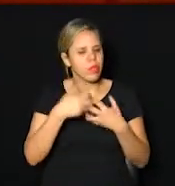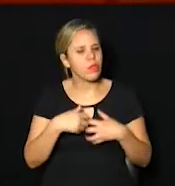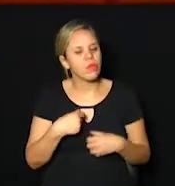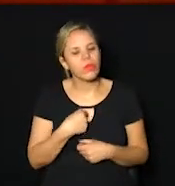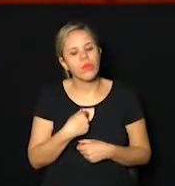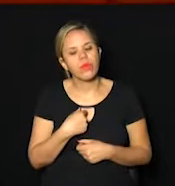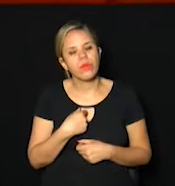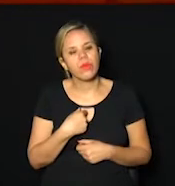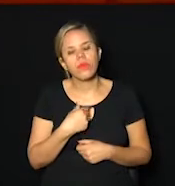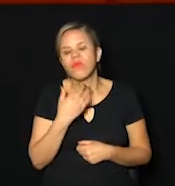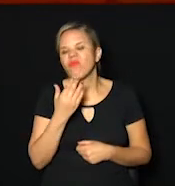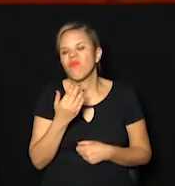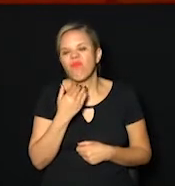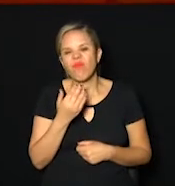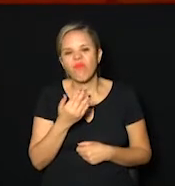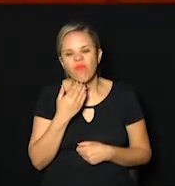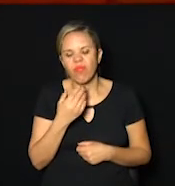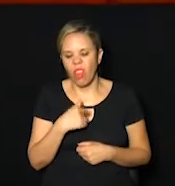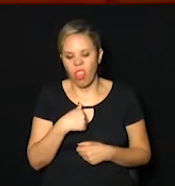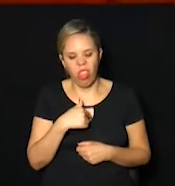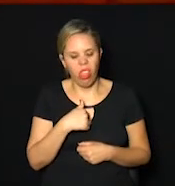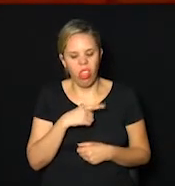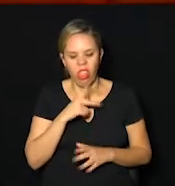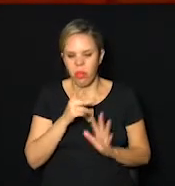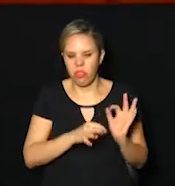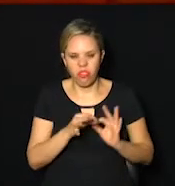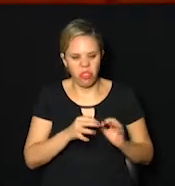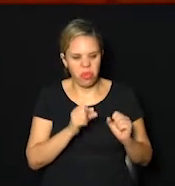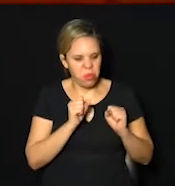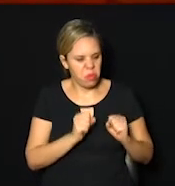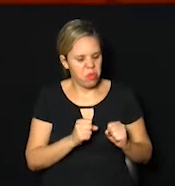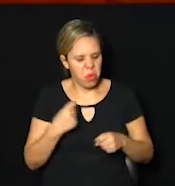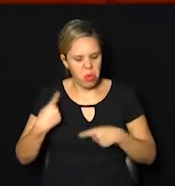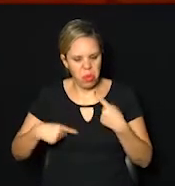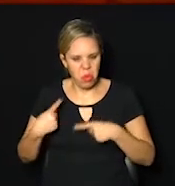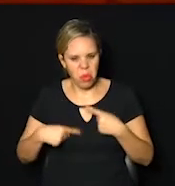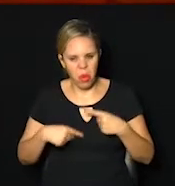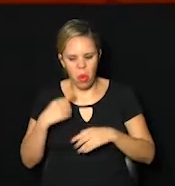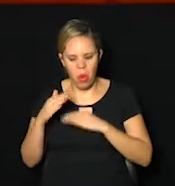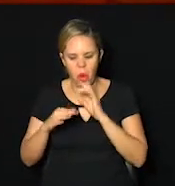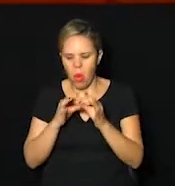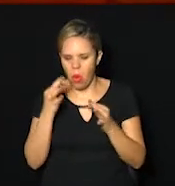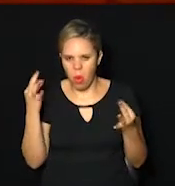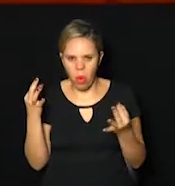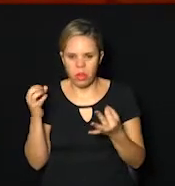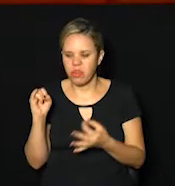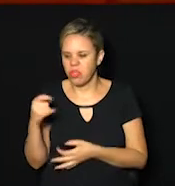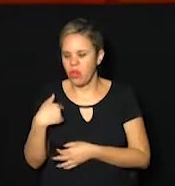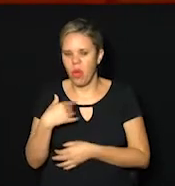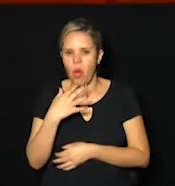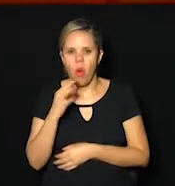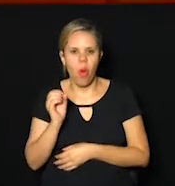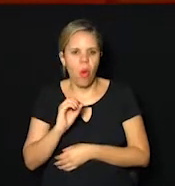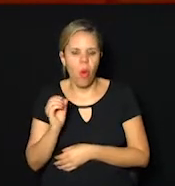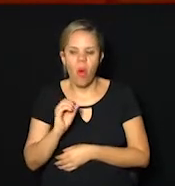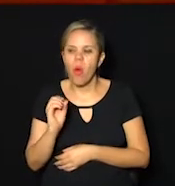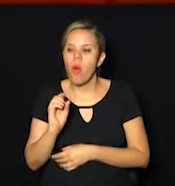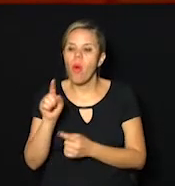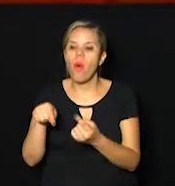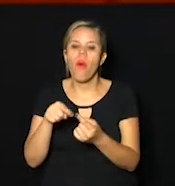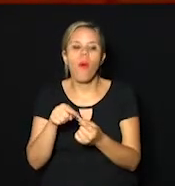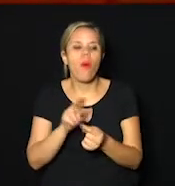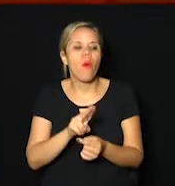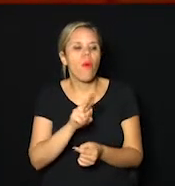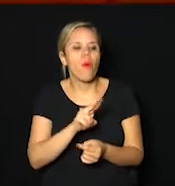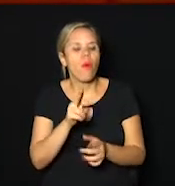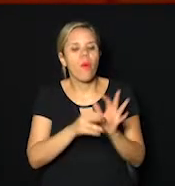não adianta nada eu ter um projeto de poder, um projeto político bem desenvolvido, se eu não conheço para quem esse projeto